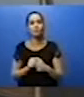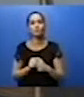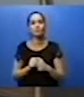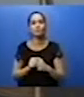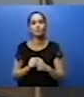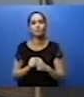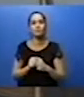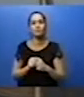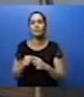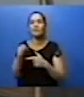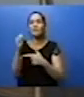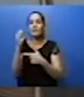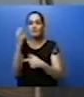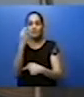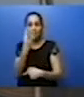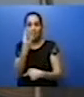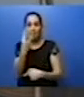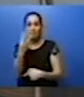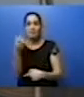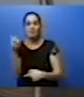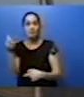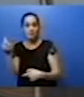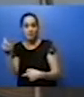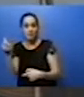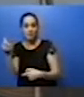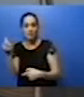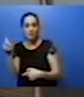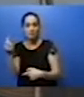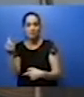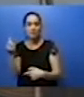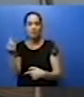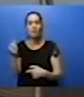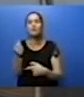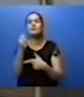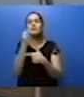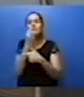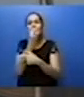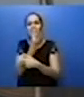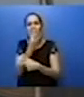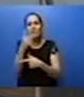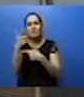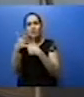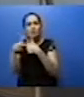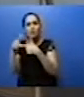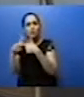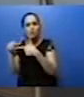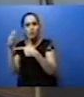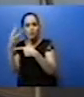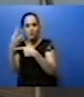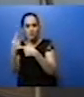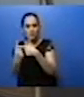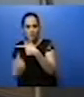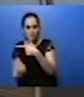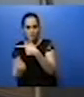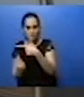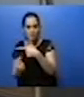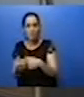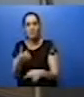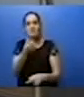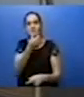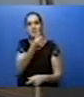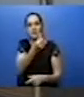é e seis se eu sempre ficar por três vou te 3 / 13 16 /